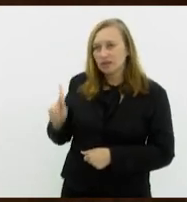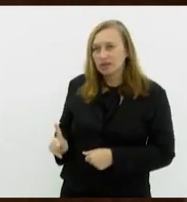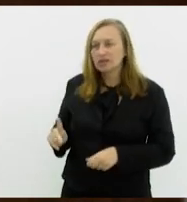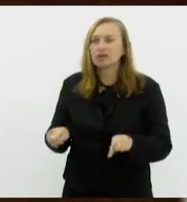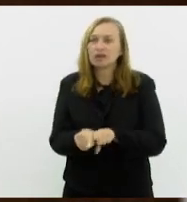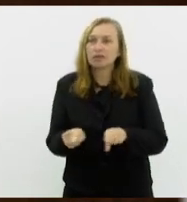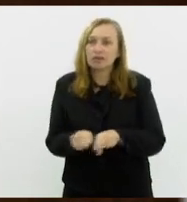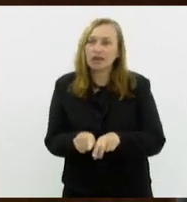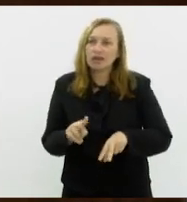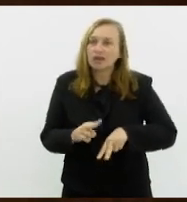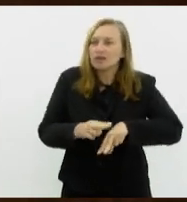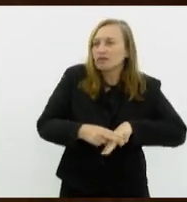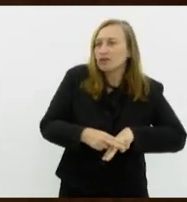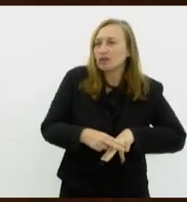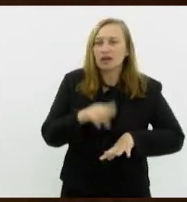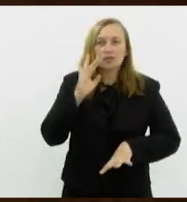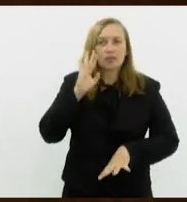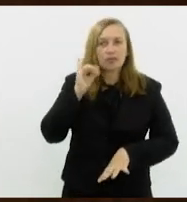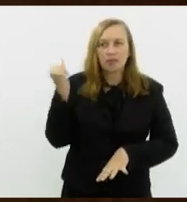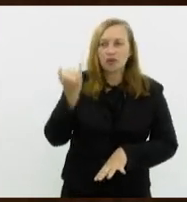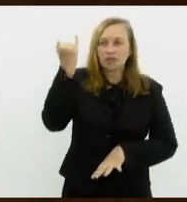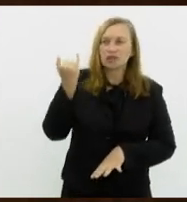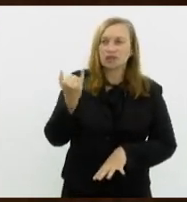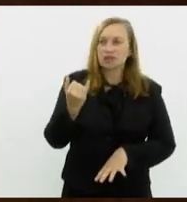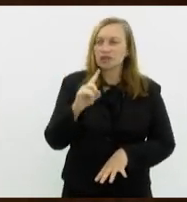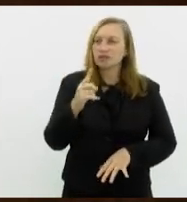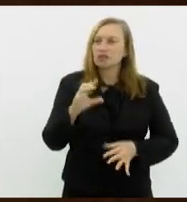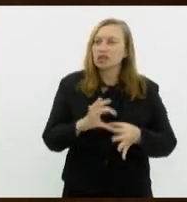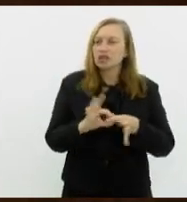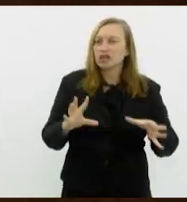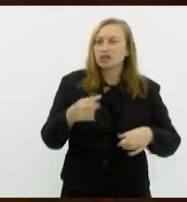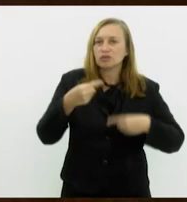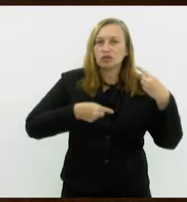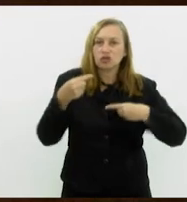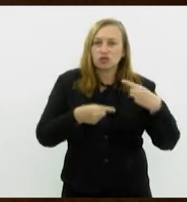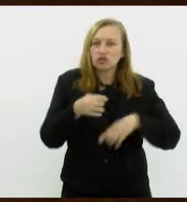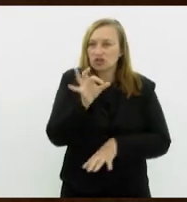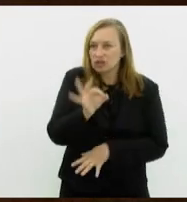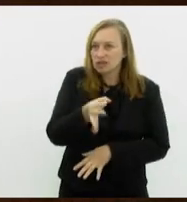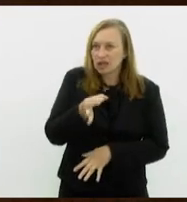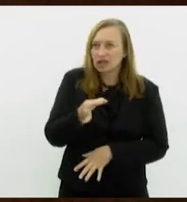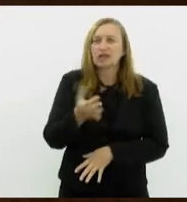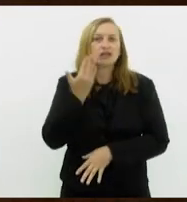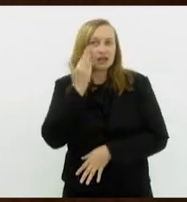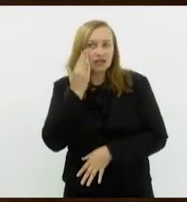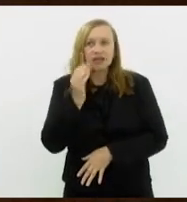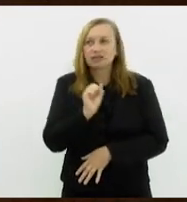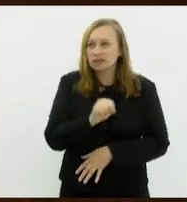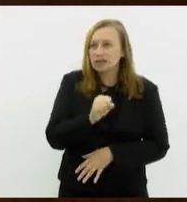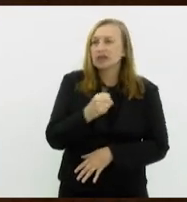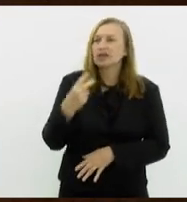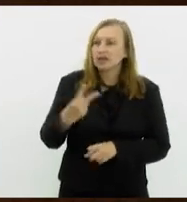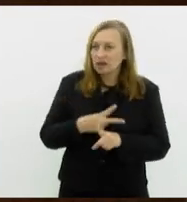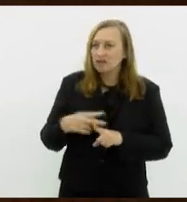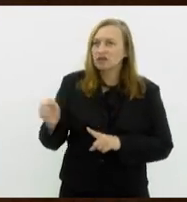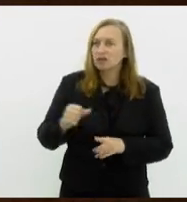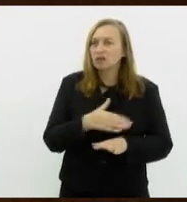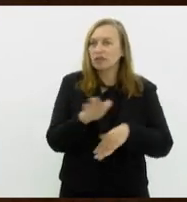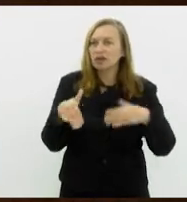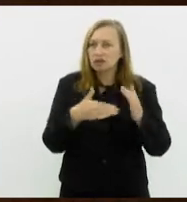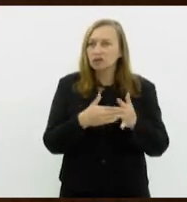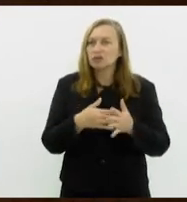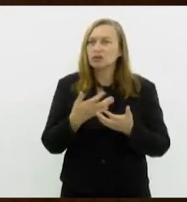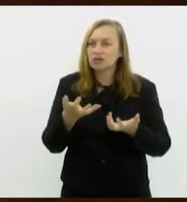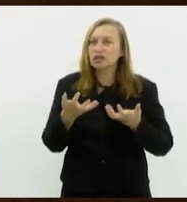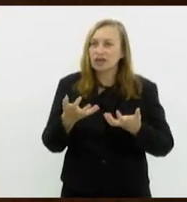Isso é central e nós não abriremos mão de fazer esse debate de maneira concreta, entendendo, sim, que foi uma vitória para aqueles e aquelas que